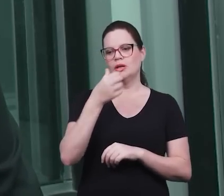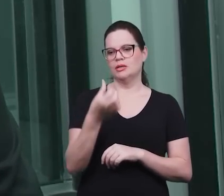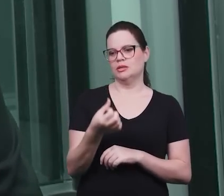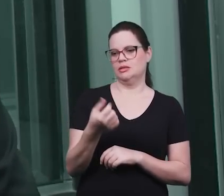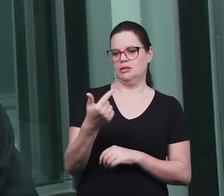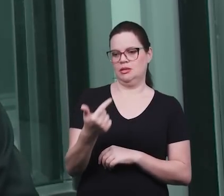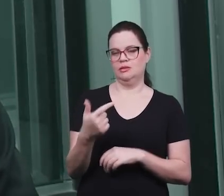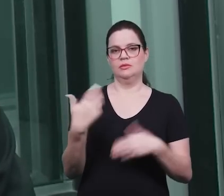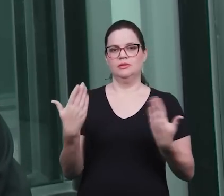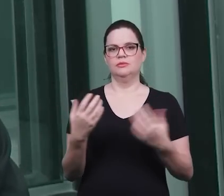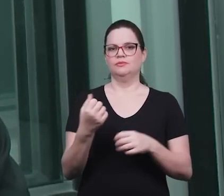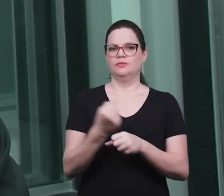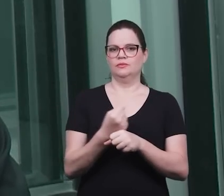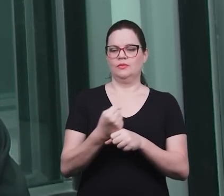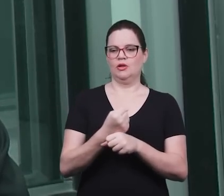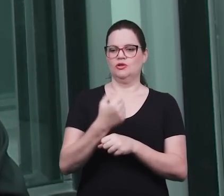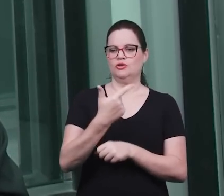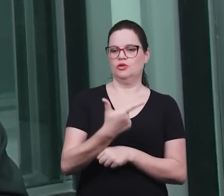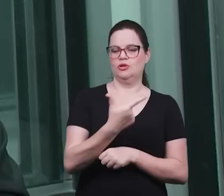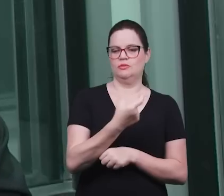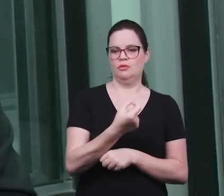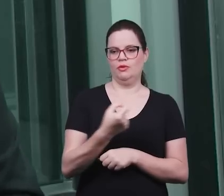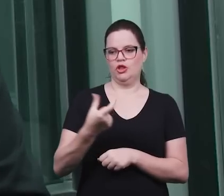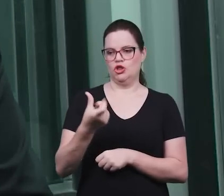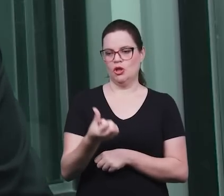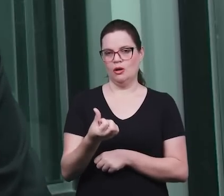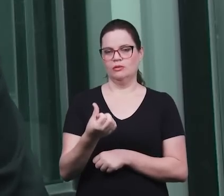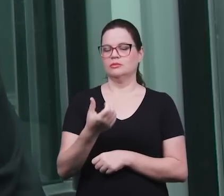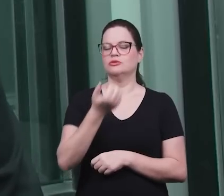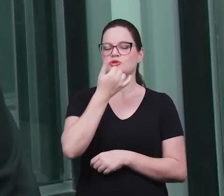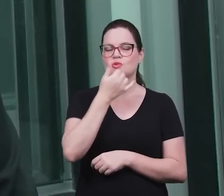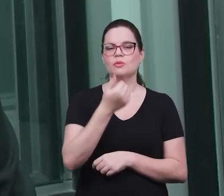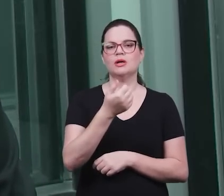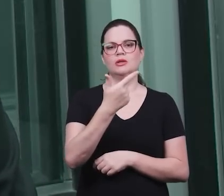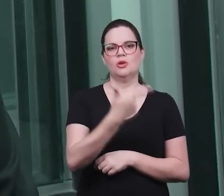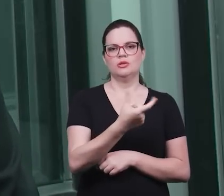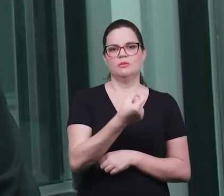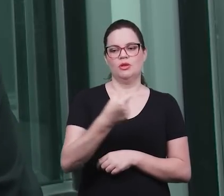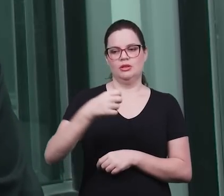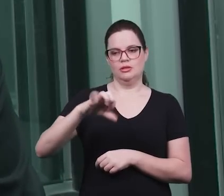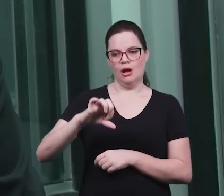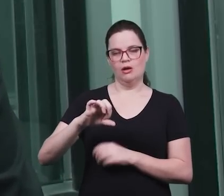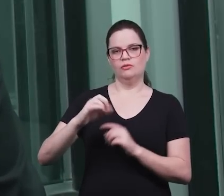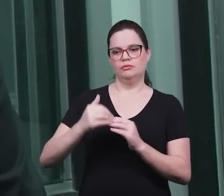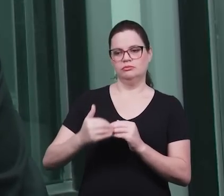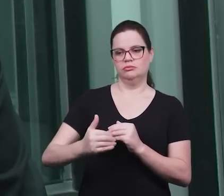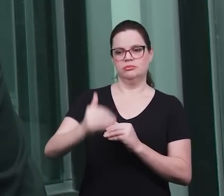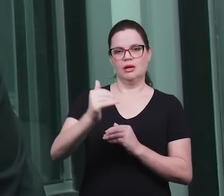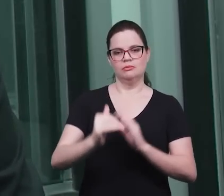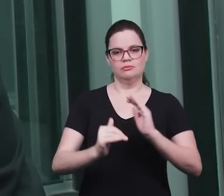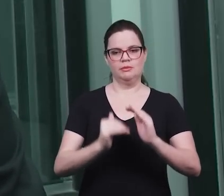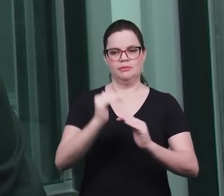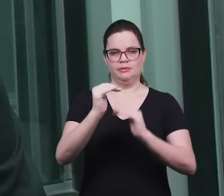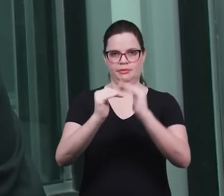de 2009 para frente gradativamente. E, enfim, e isso acabou